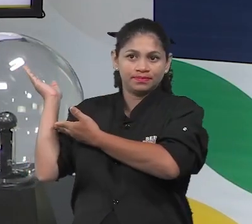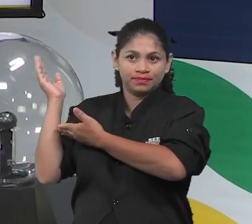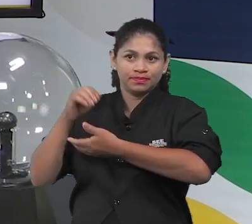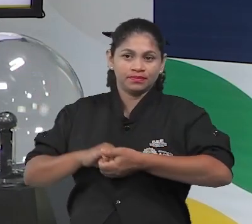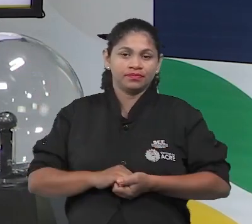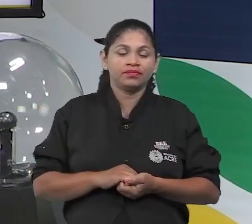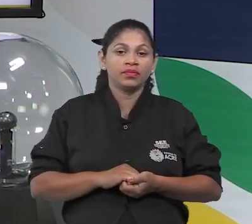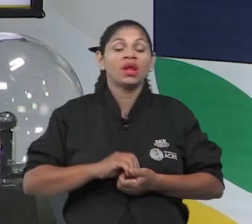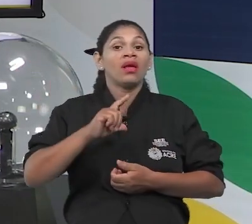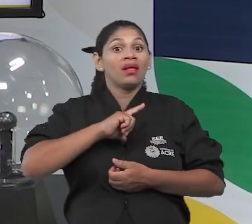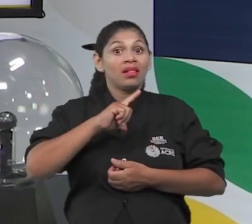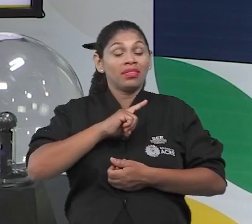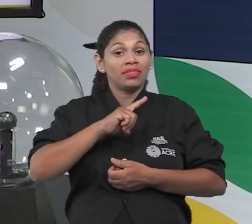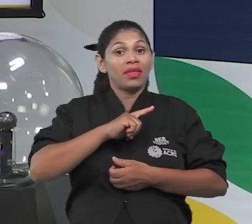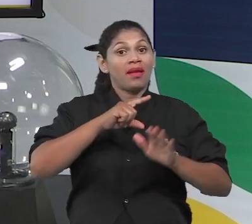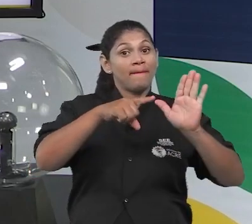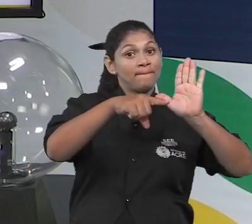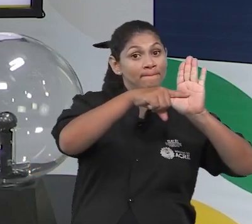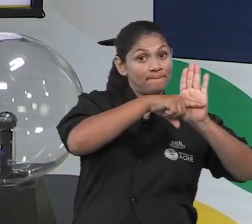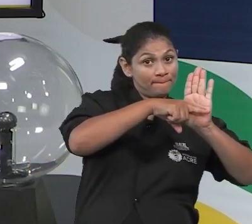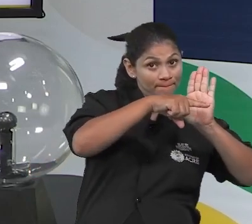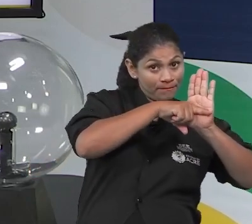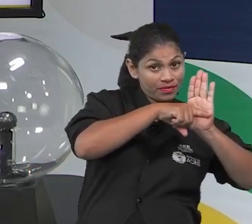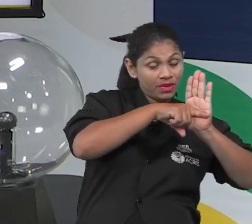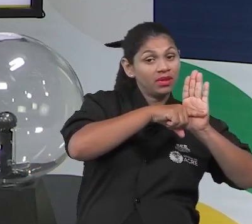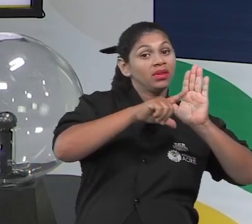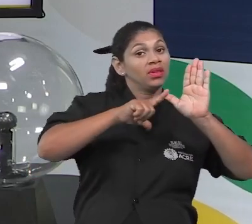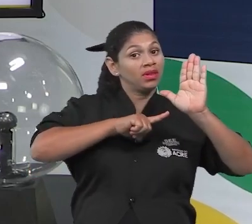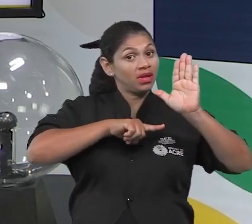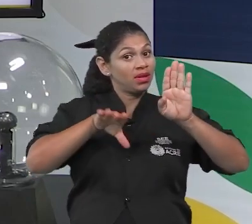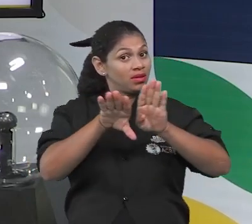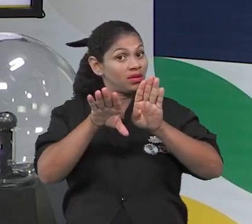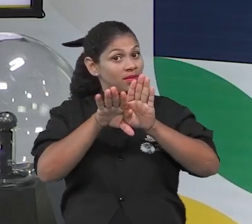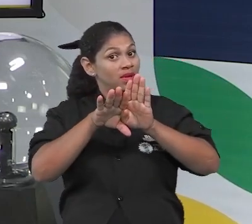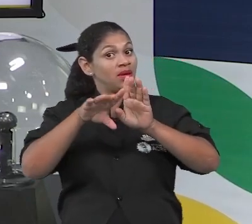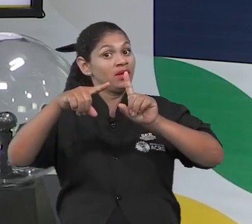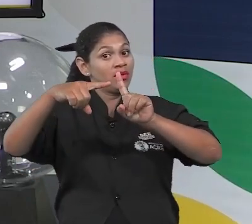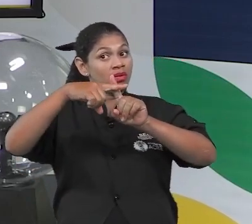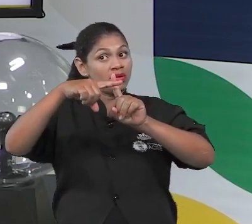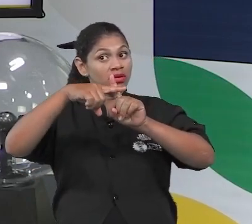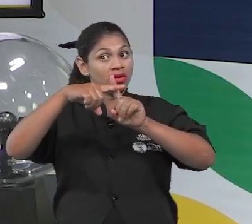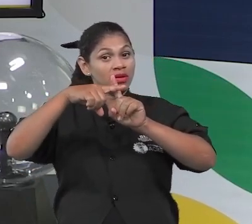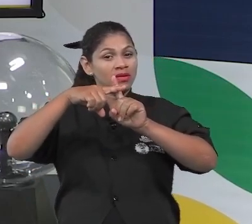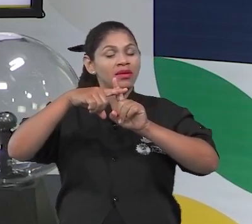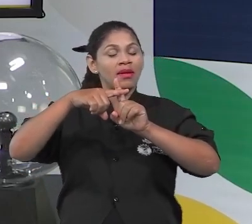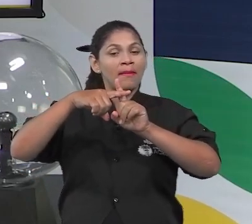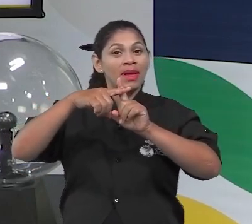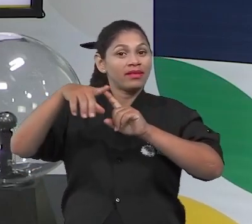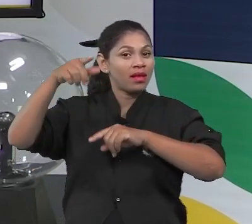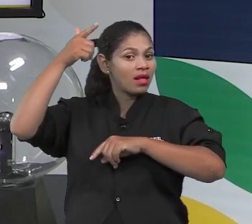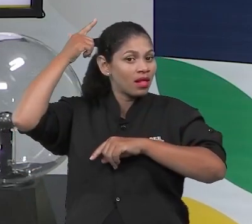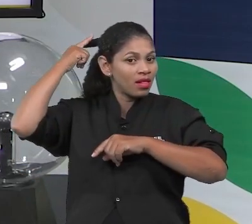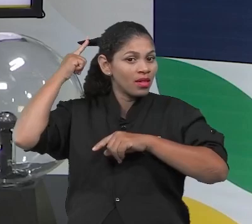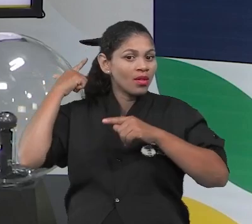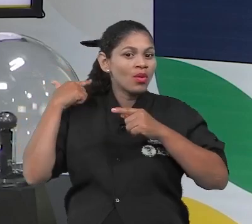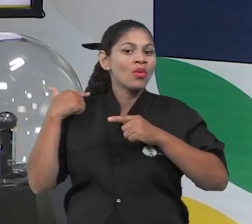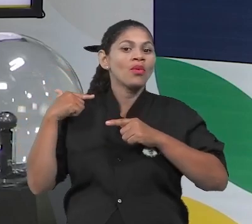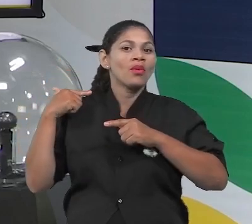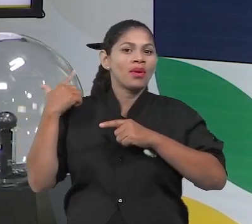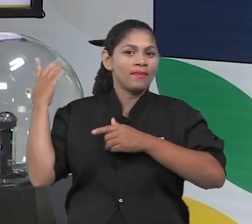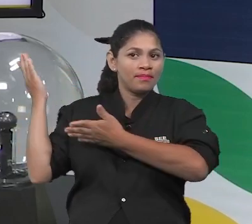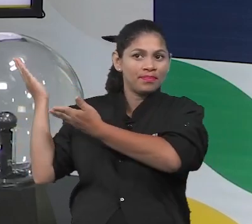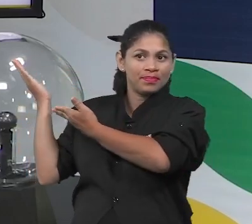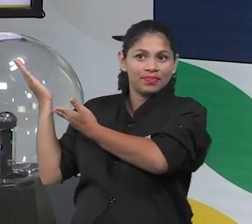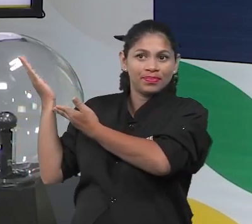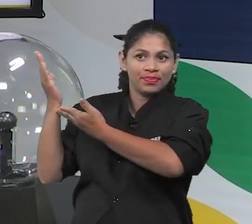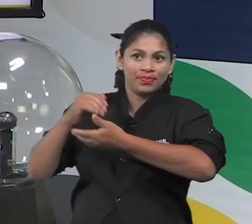cargas positivas e negativas. E eu vou aqui, ó, esfregar aqui no meu cabelo para atrair os elétrons aqui do